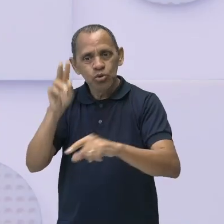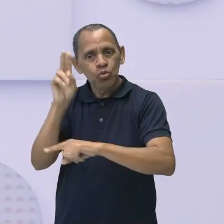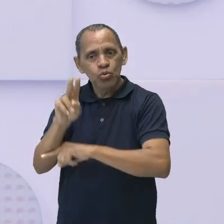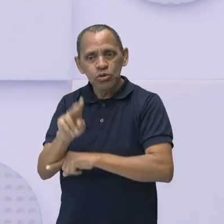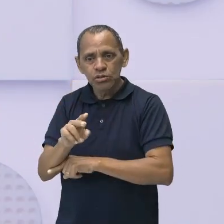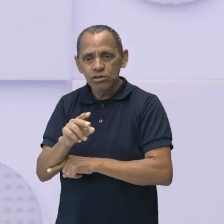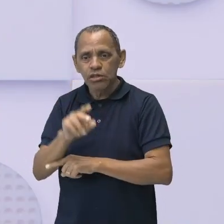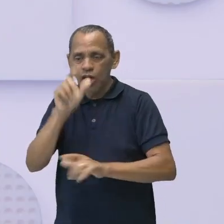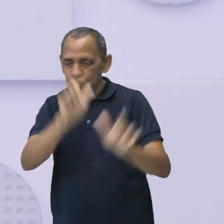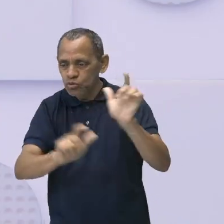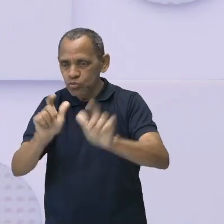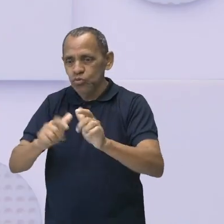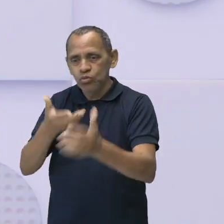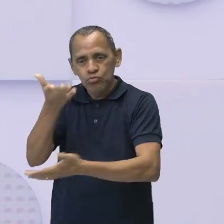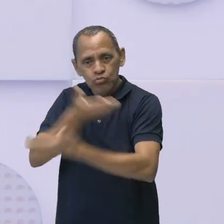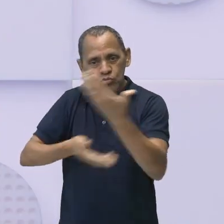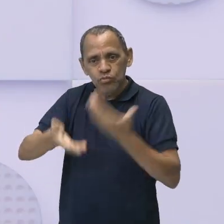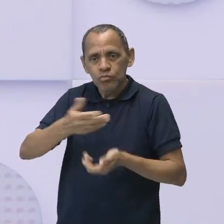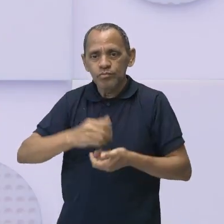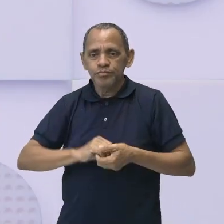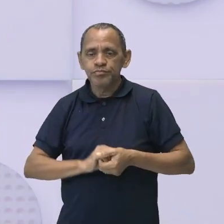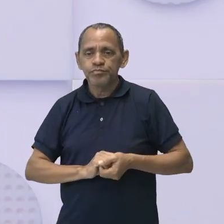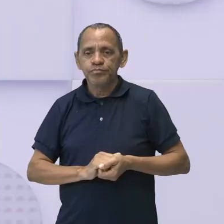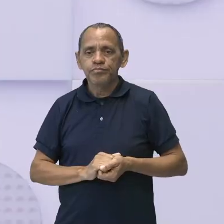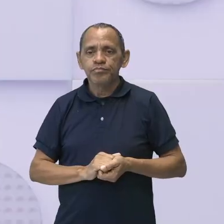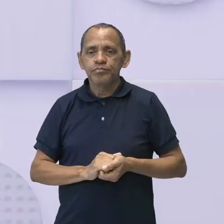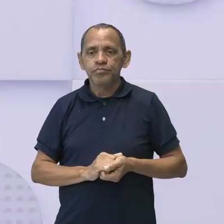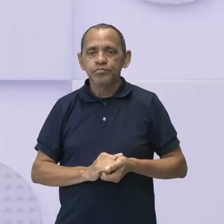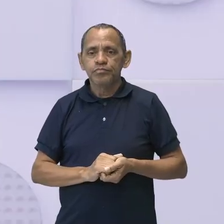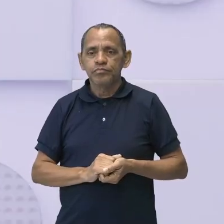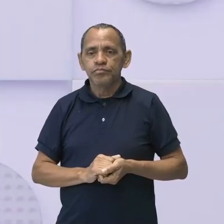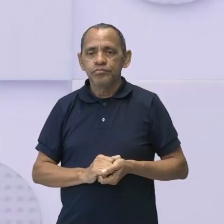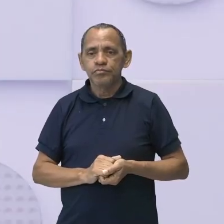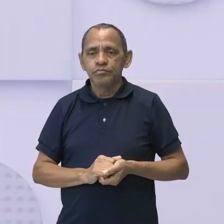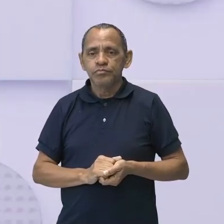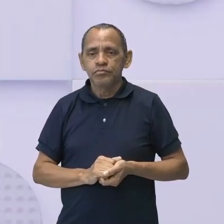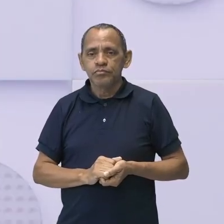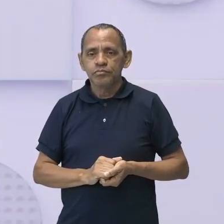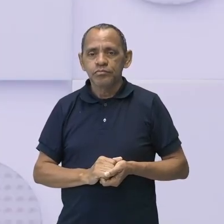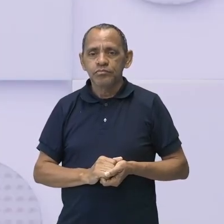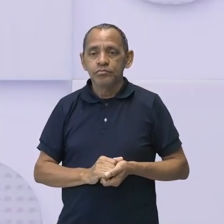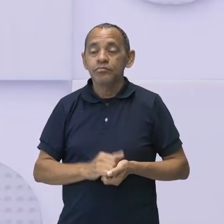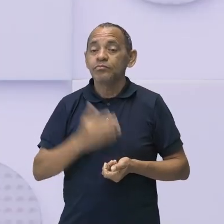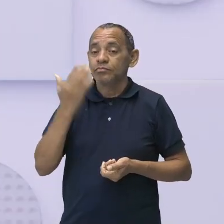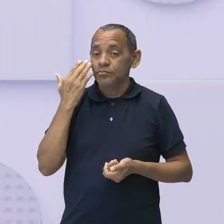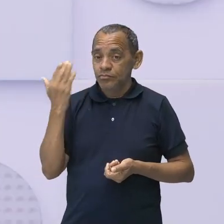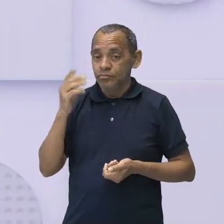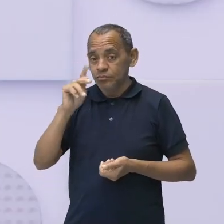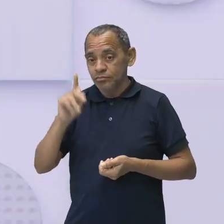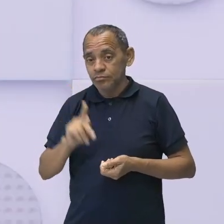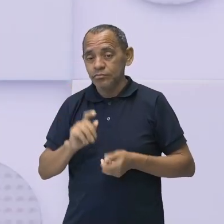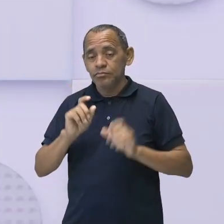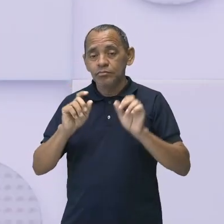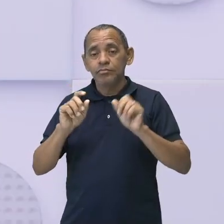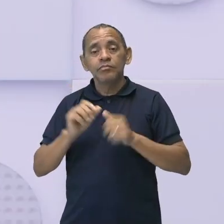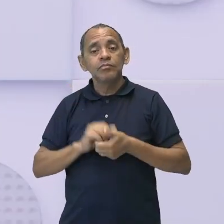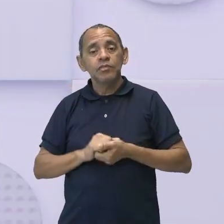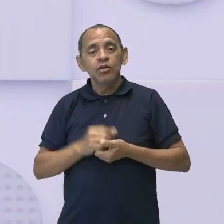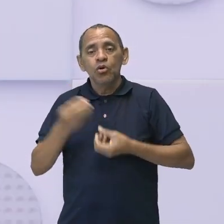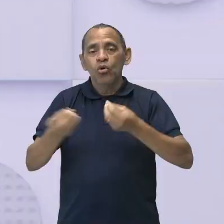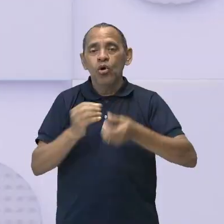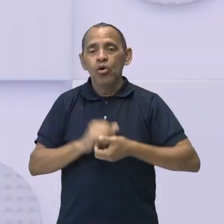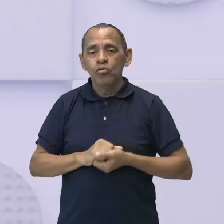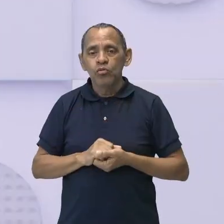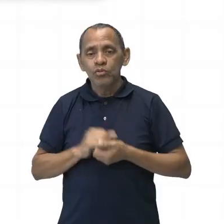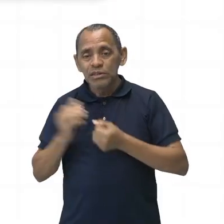Então, essa história ela vai dar sedimentação a um tema muito importante da bioética, que é a dimensão